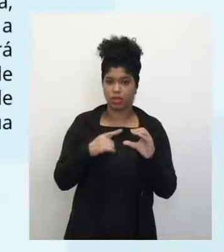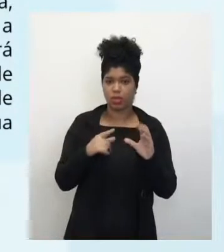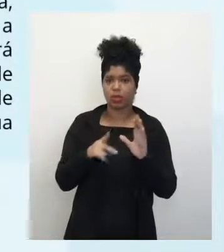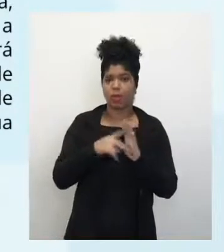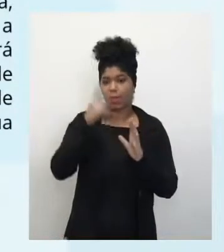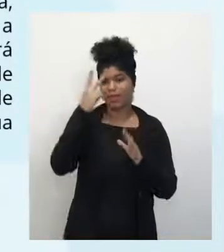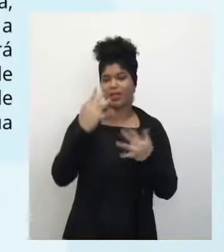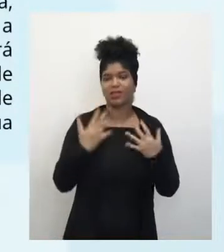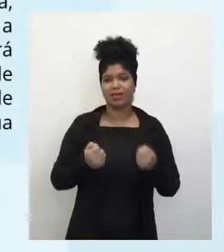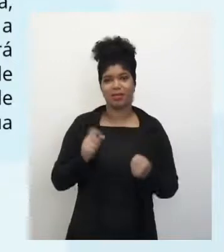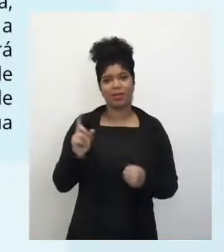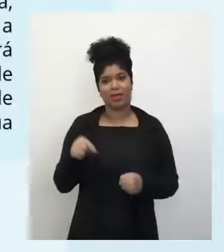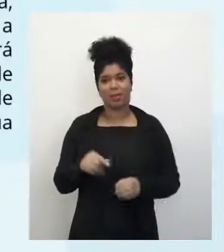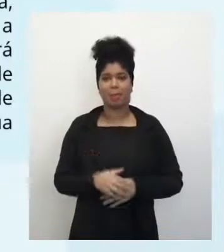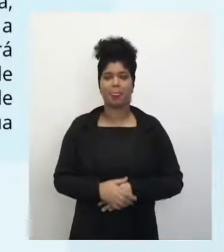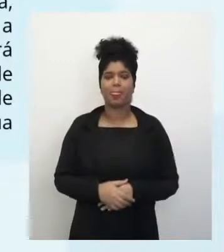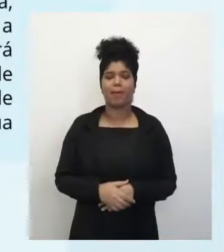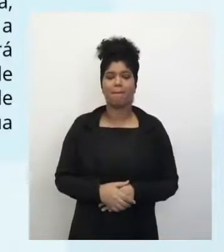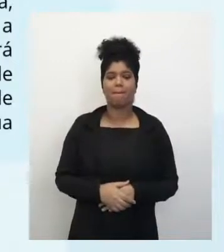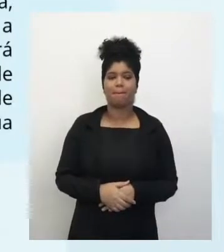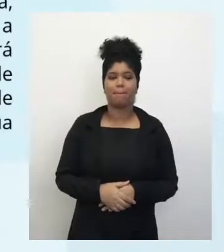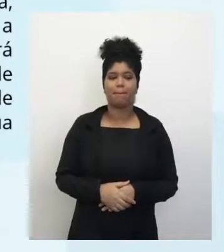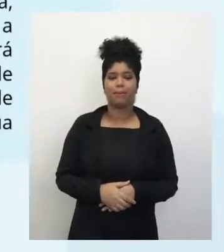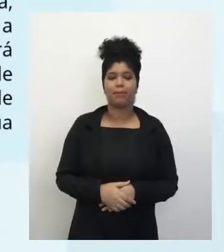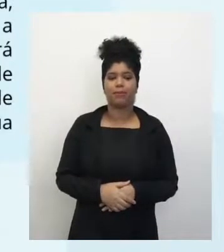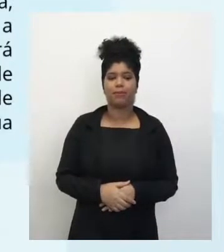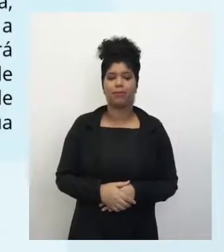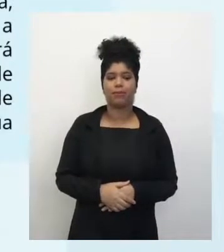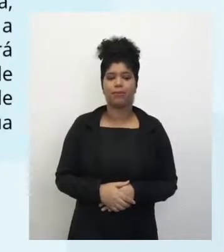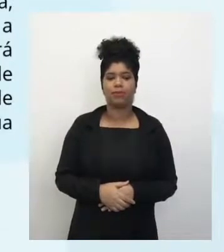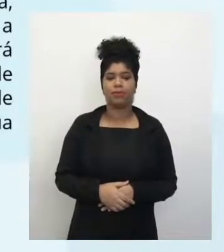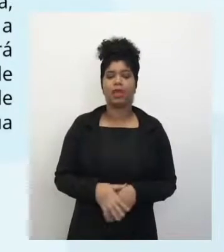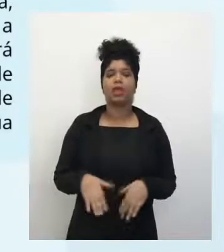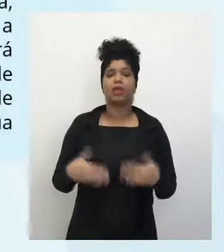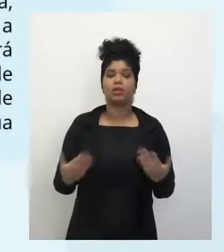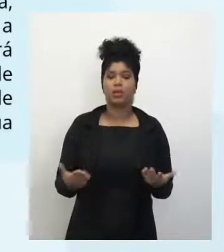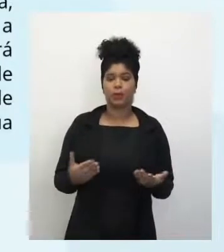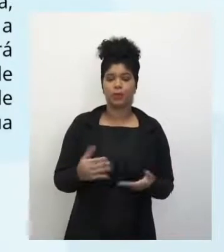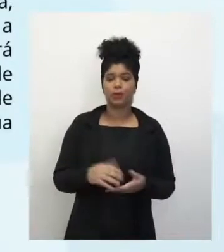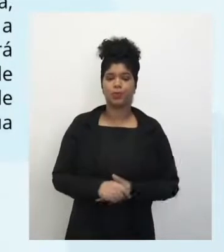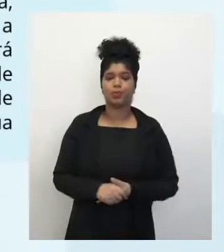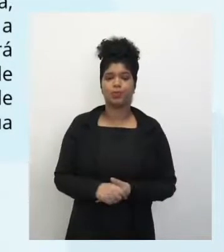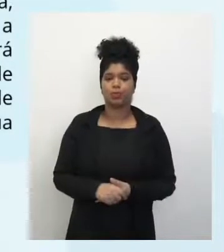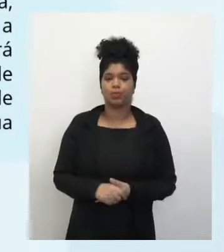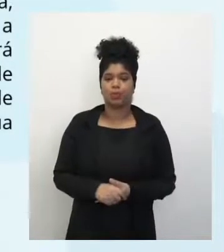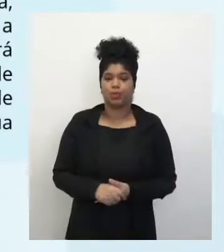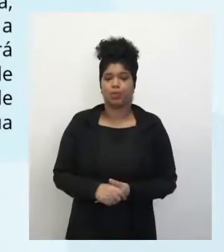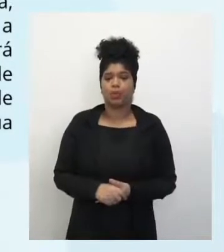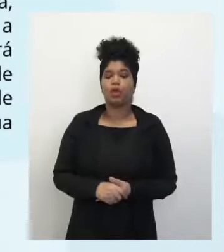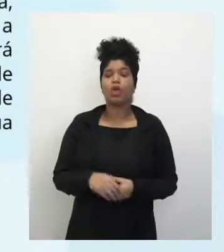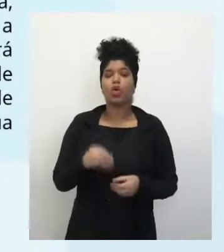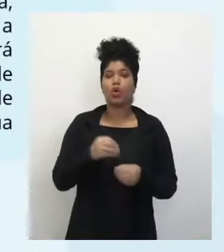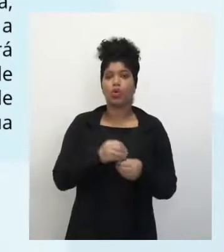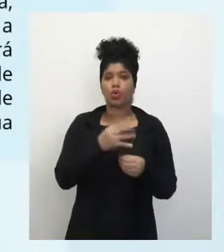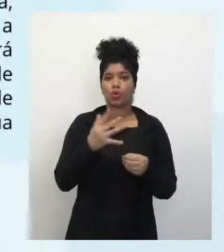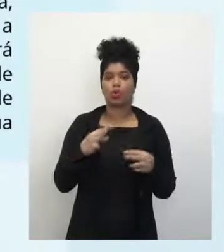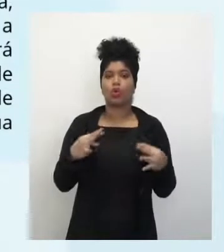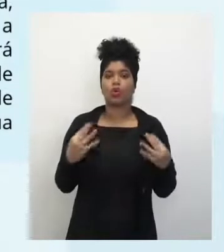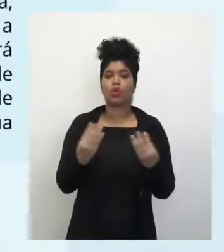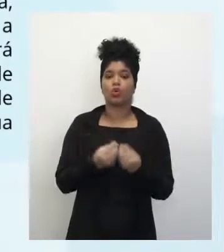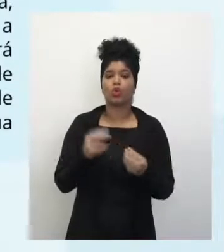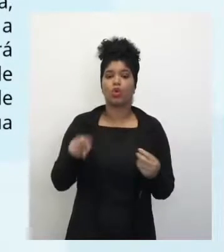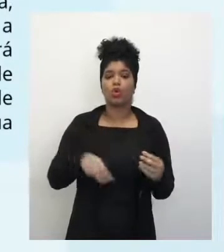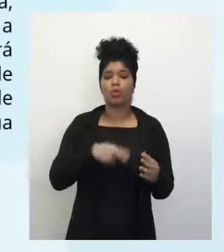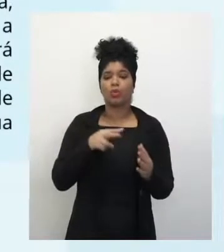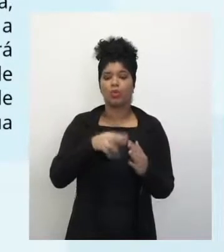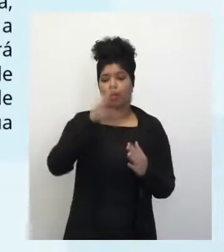receptor. Certo? Então, gente, né? Todos os conteúdos aí, né, visam